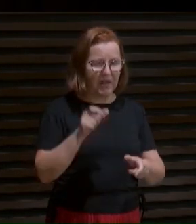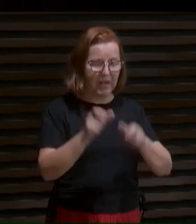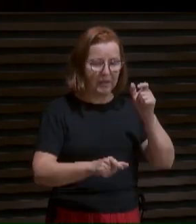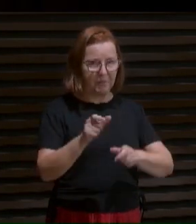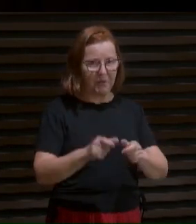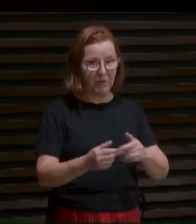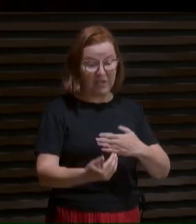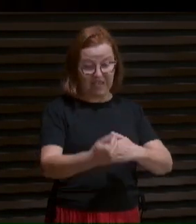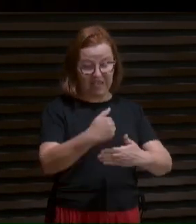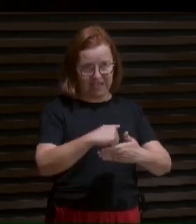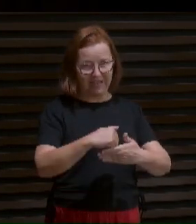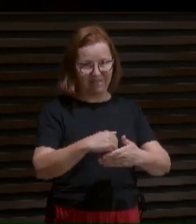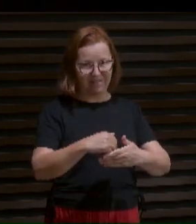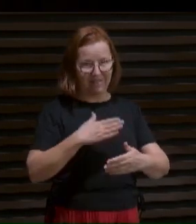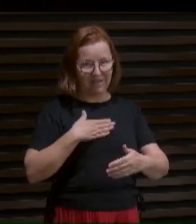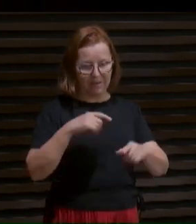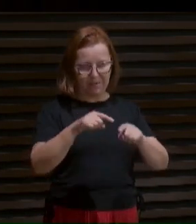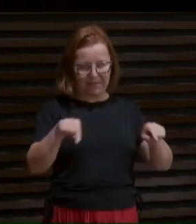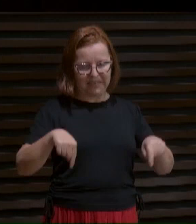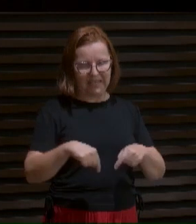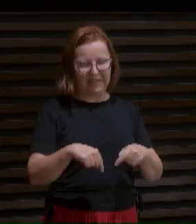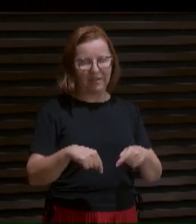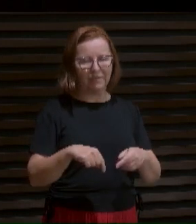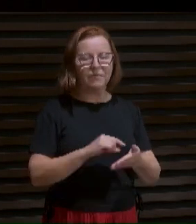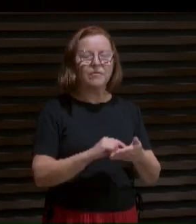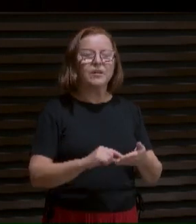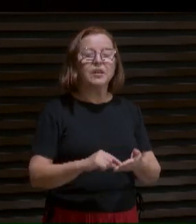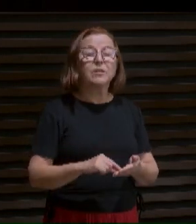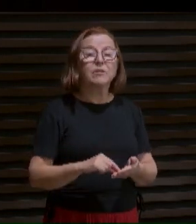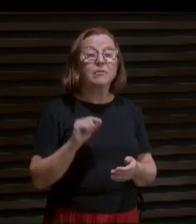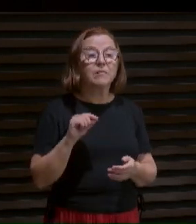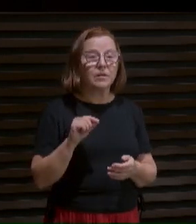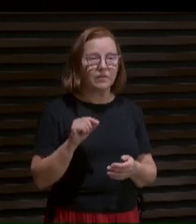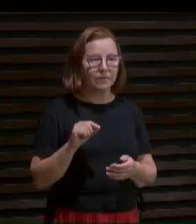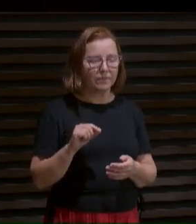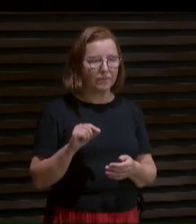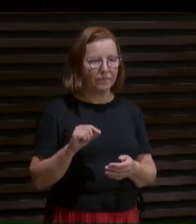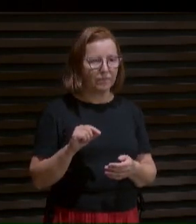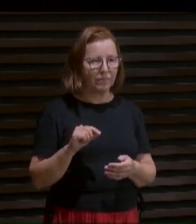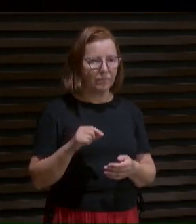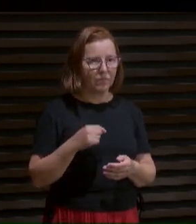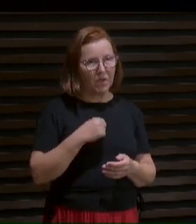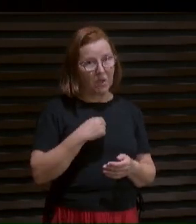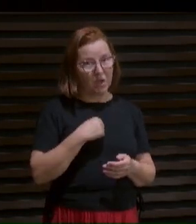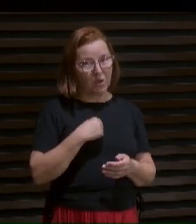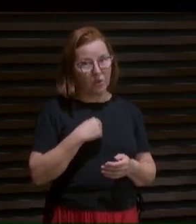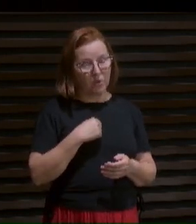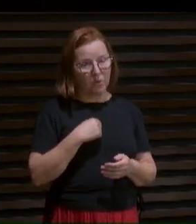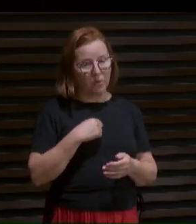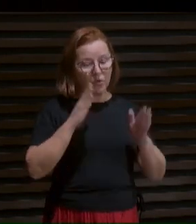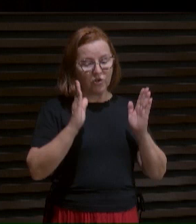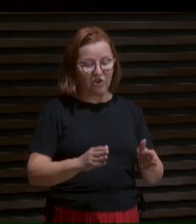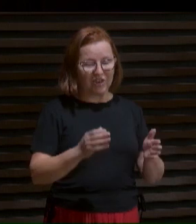gabinete. E o versículo é este. Pode ser: eu fui ou eu estou crucificado